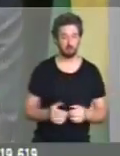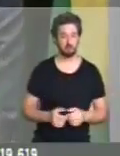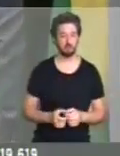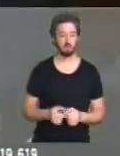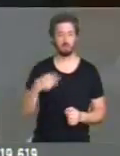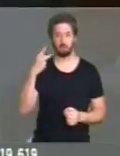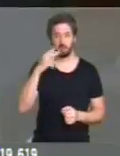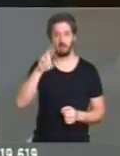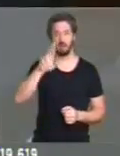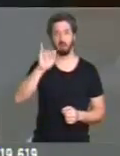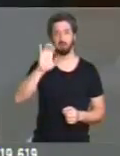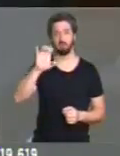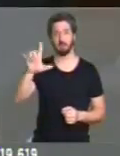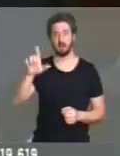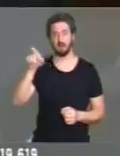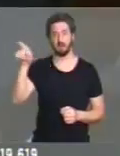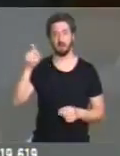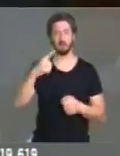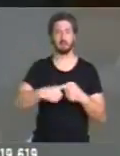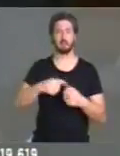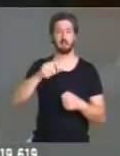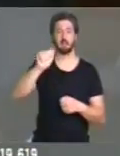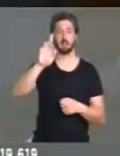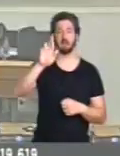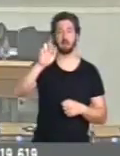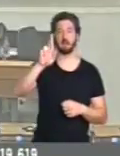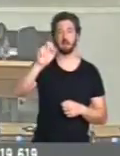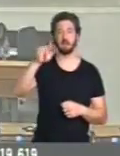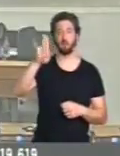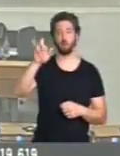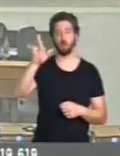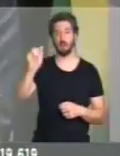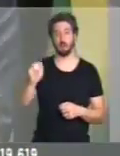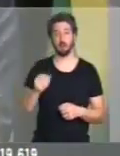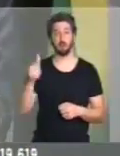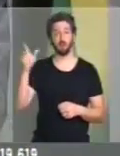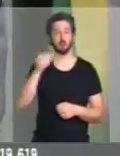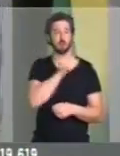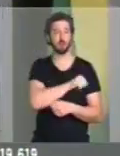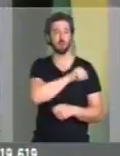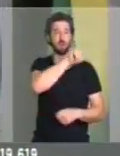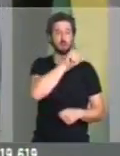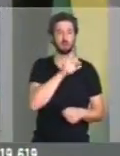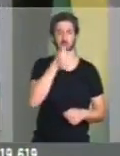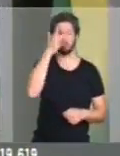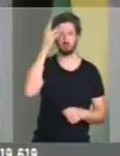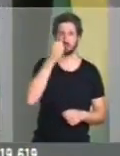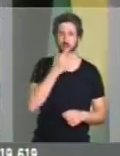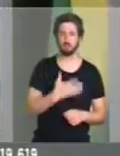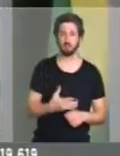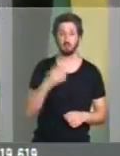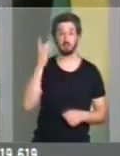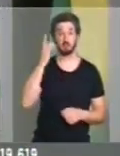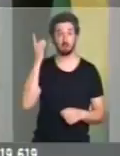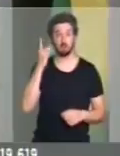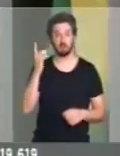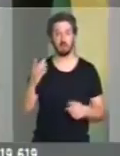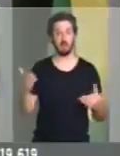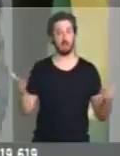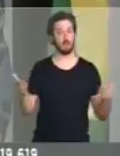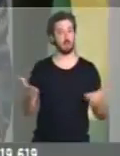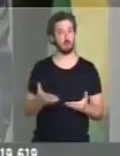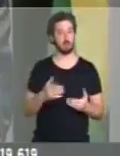exemplo, o vereador Rafael de Ângeli, em Araraquara, Cláudio Castro, no Rio de Janeiro, pessoas de bem, o deputado